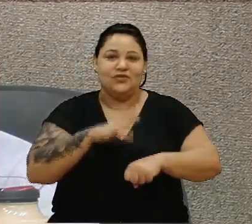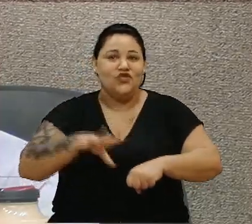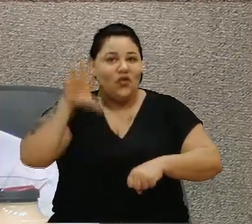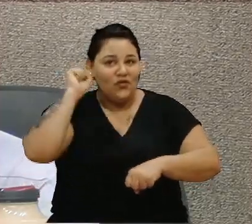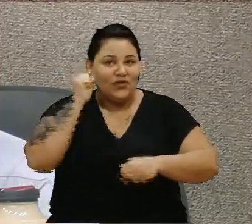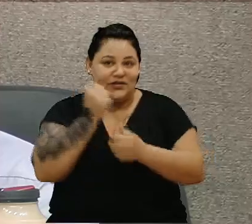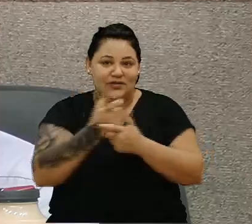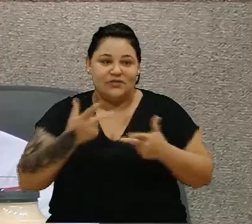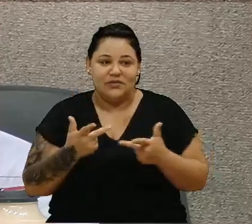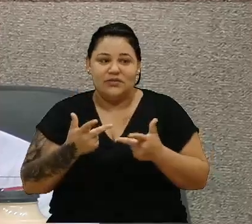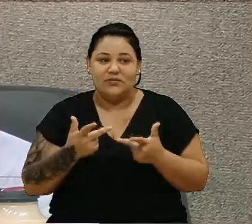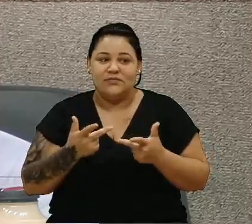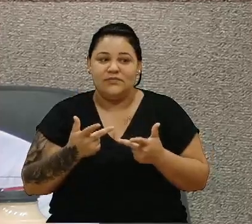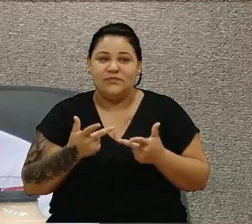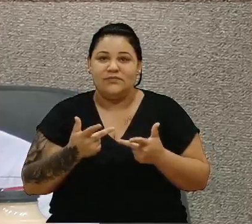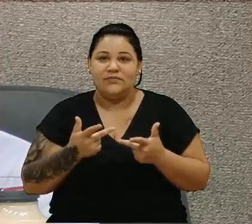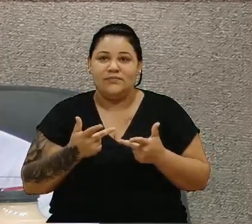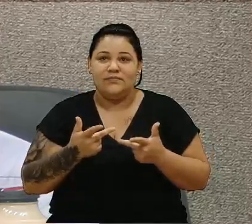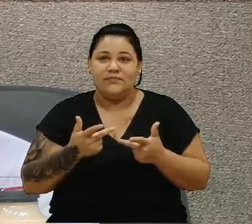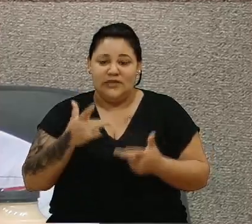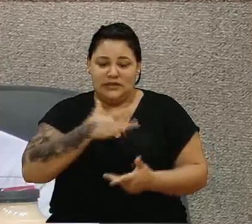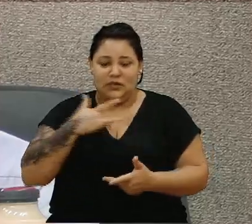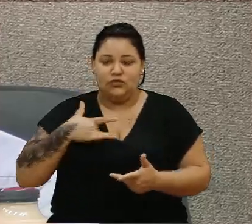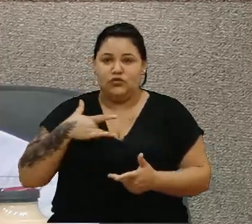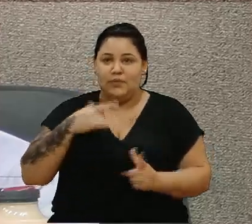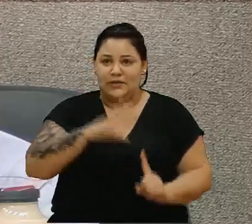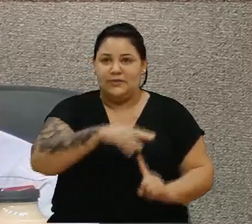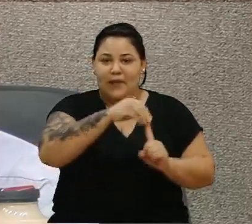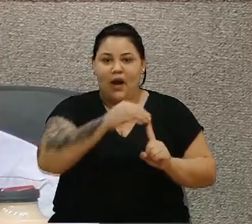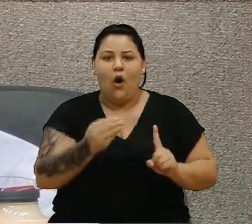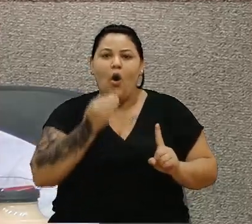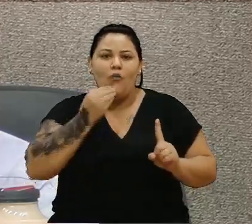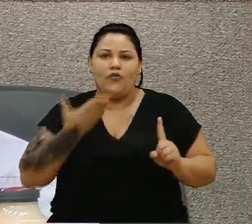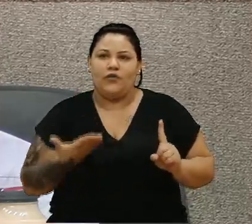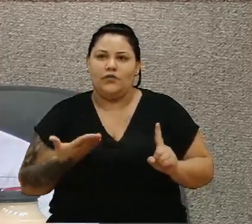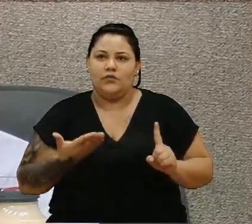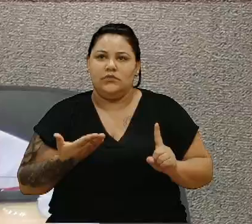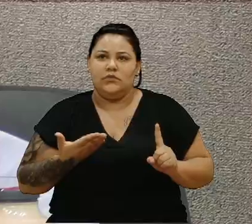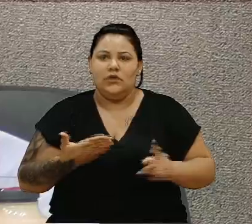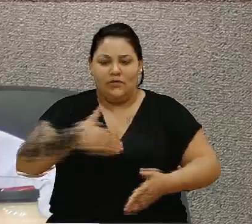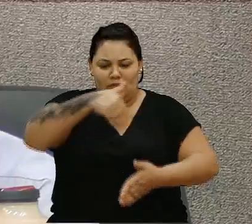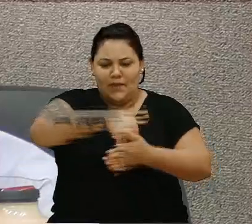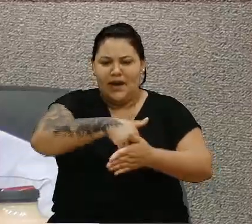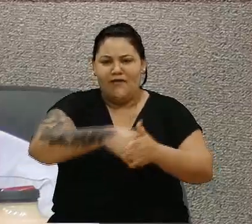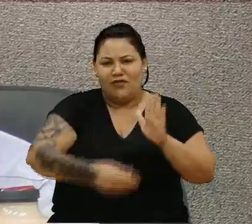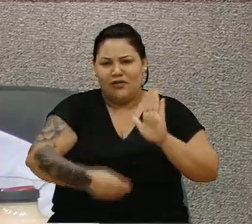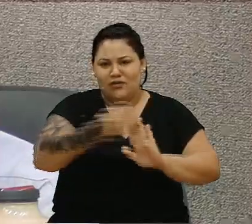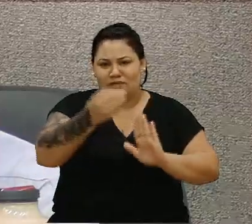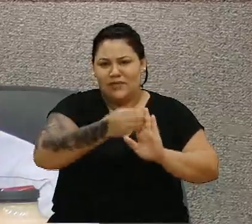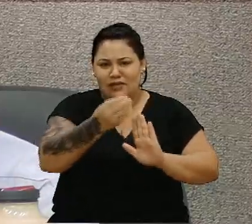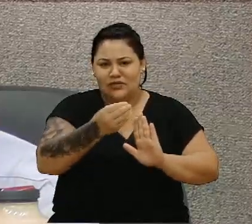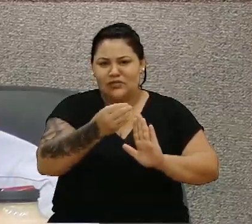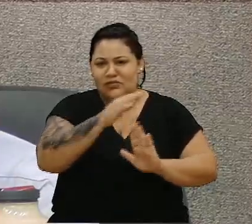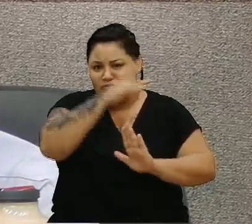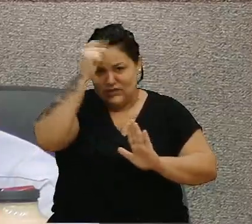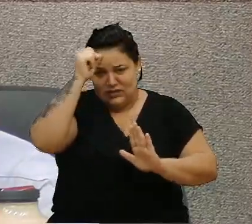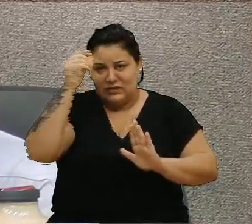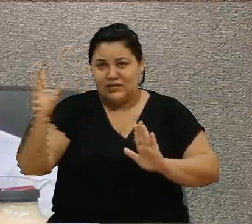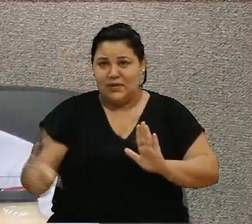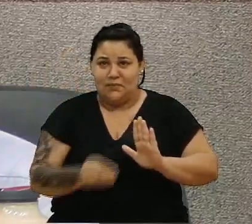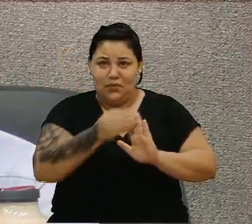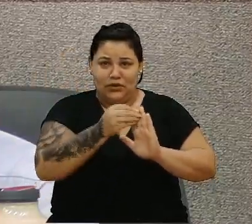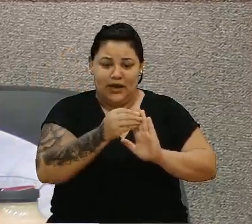questões. E outra, saúde é prioridade, óbvio. Então vamos parar de votar orçamento do município aqui? Porque se é para colocar